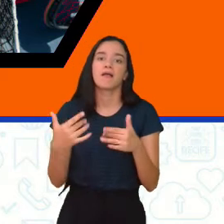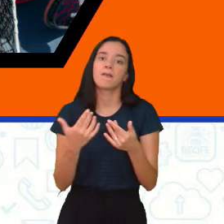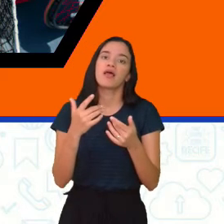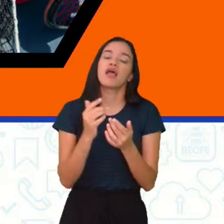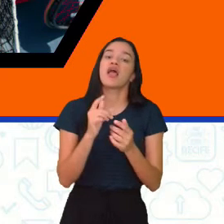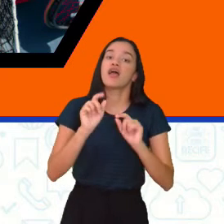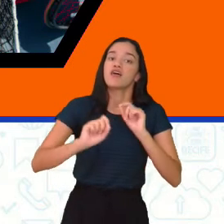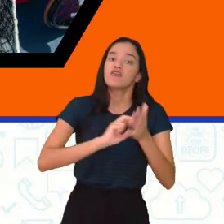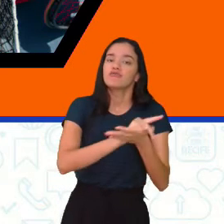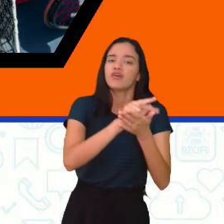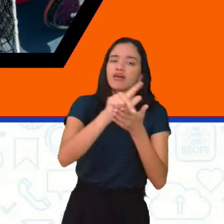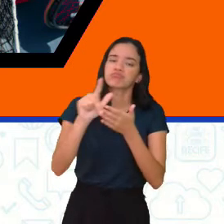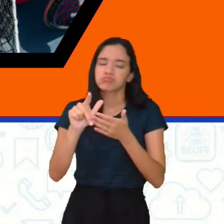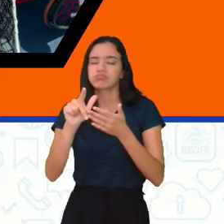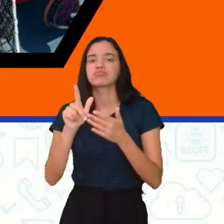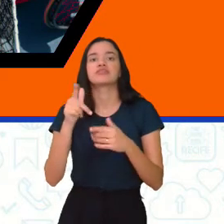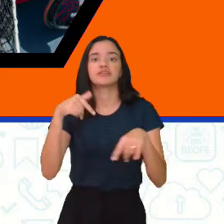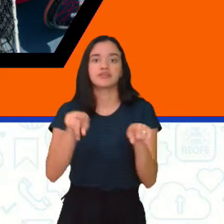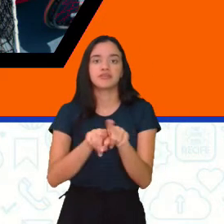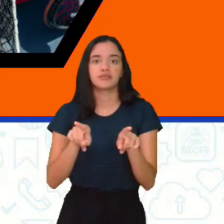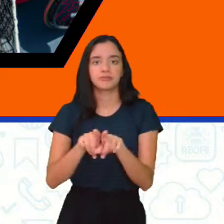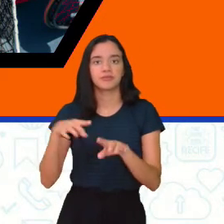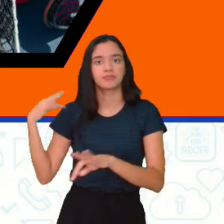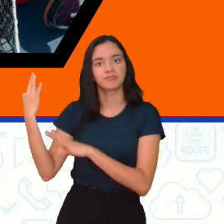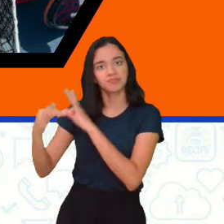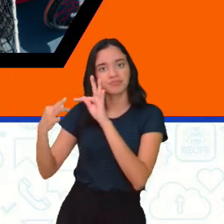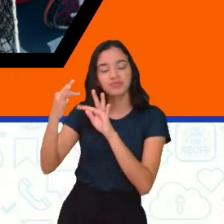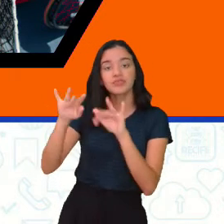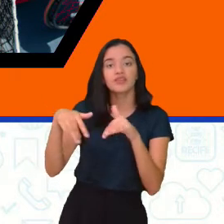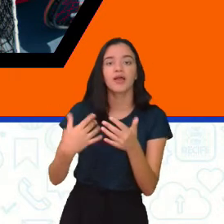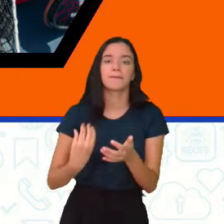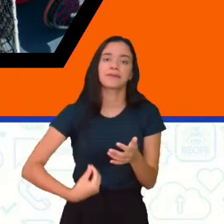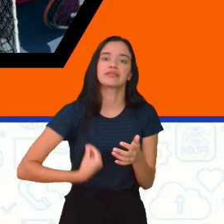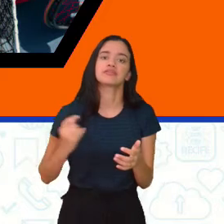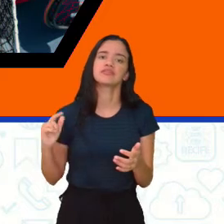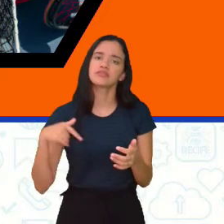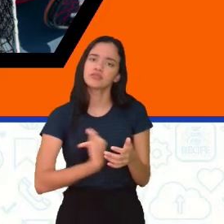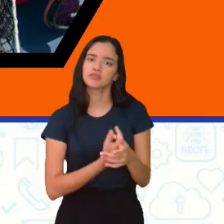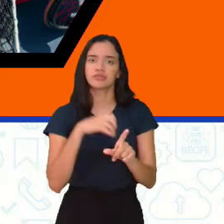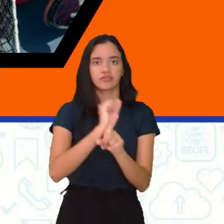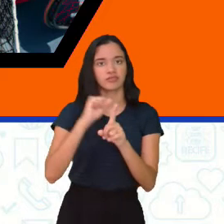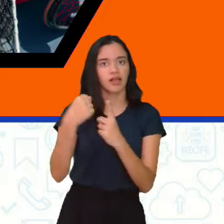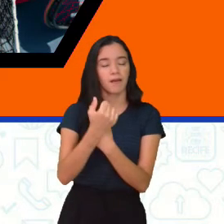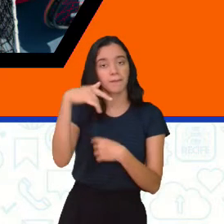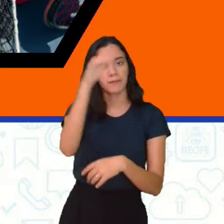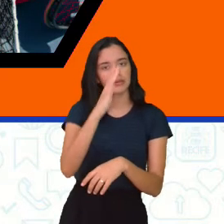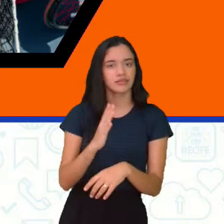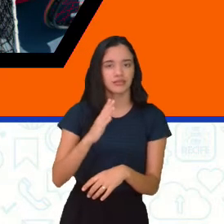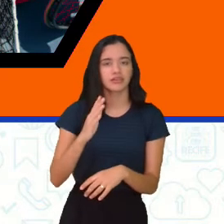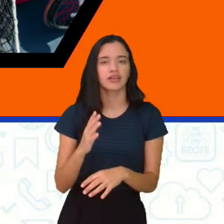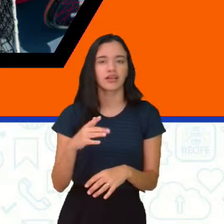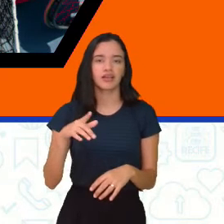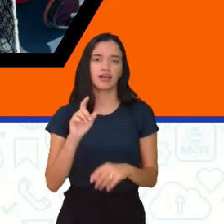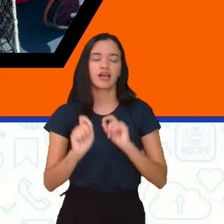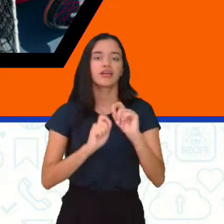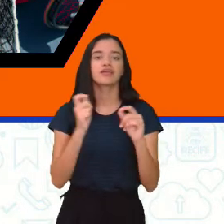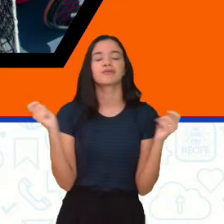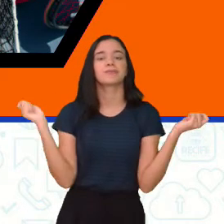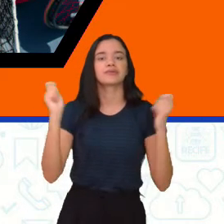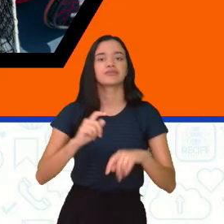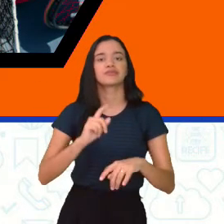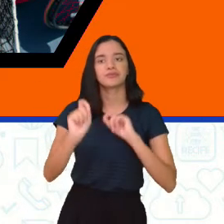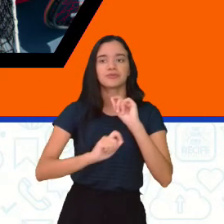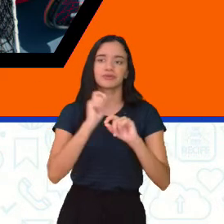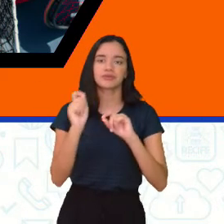de clubes esportivos tradicionalmente presentes na nossa sociedade brasileira, que possuem um